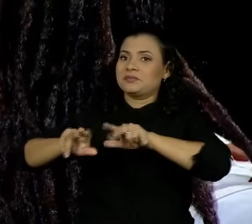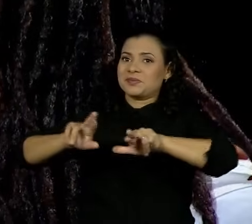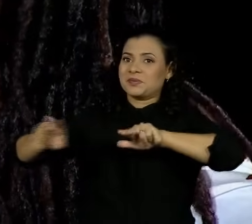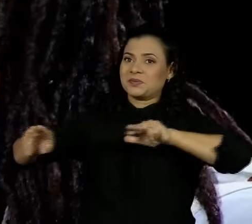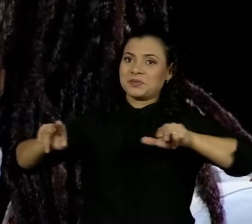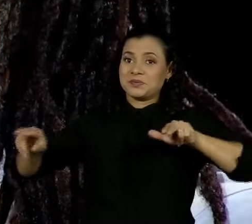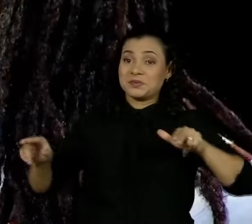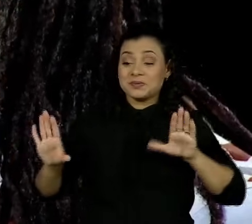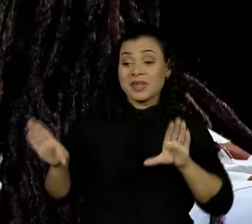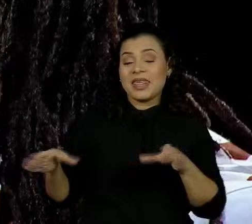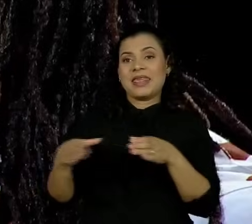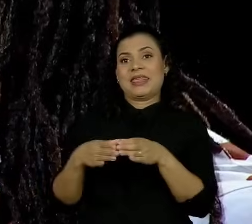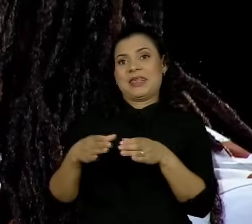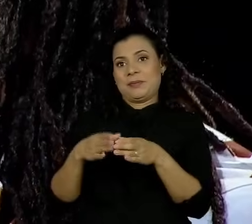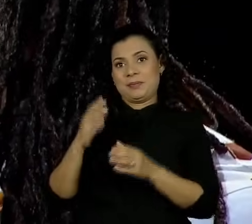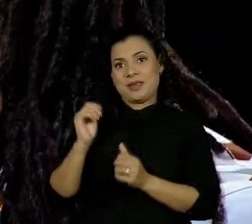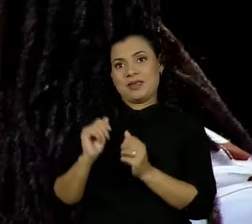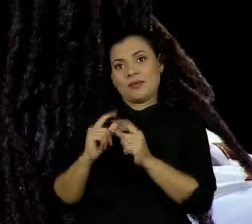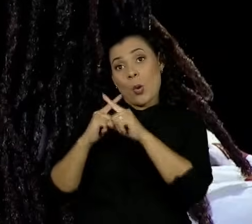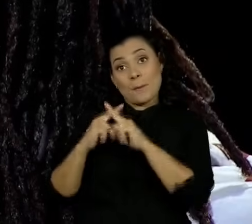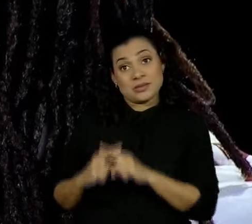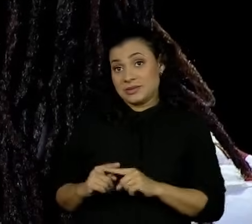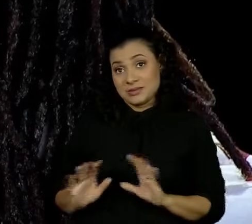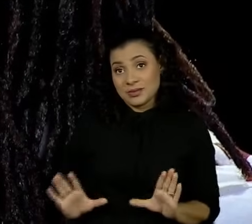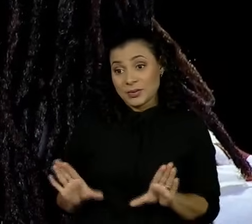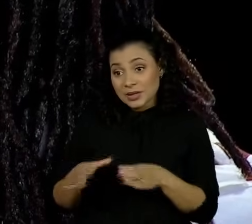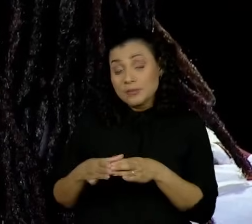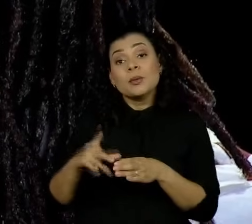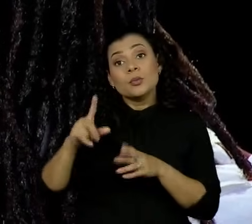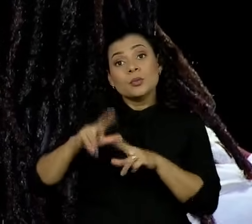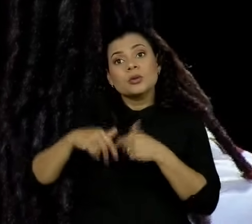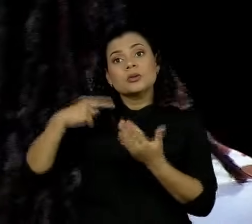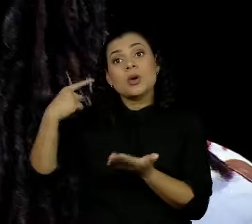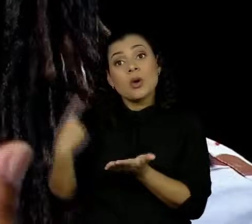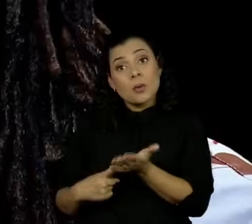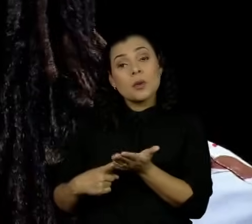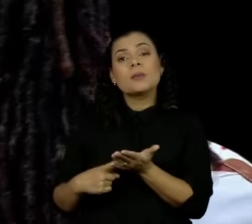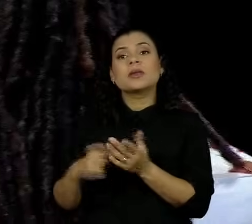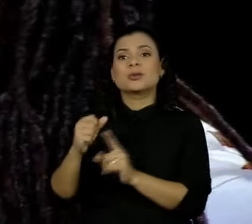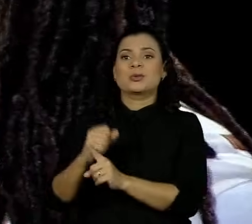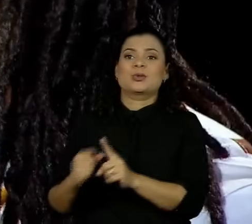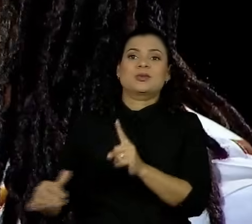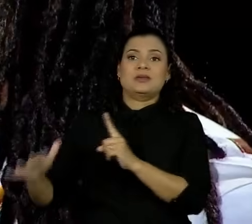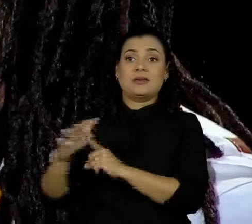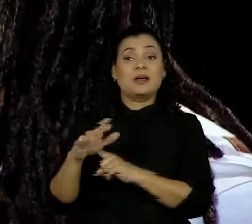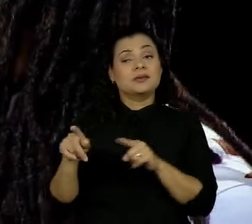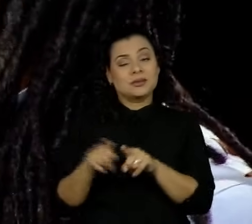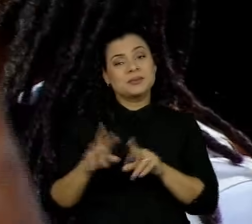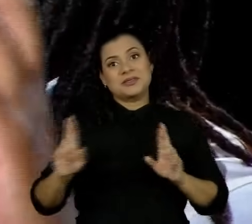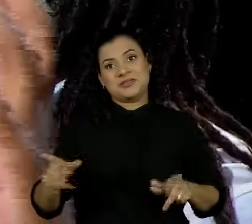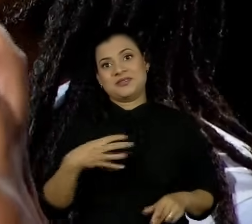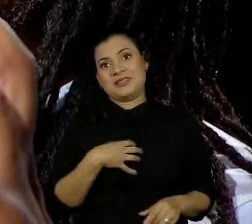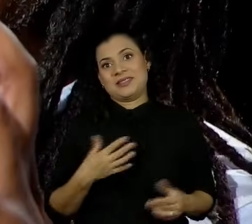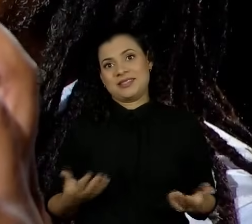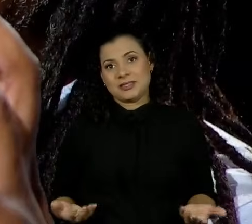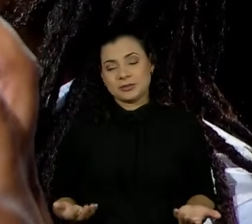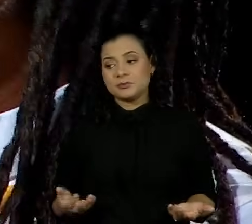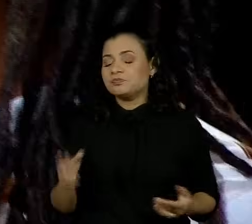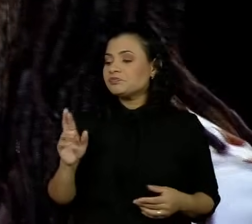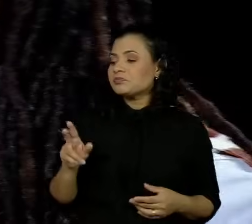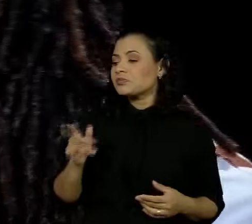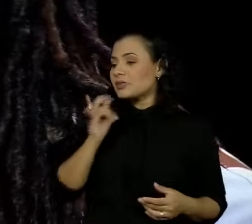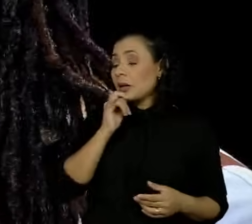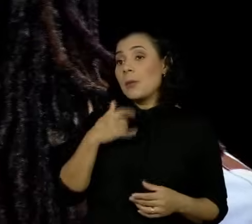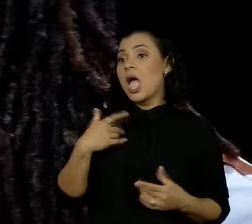numa equipe, né, e um compromisso para a sociedade também diferente. Não é você